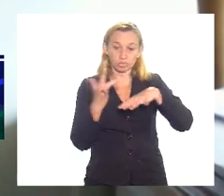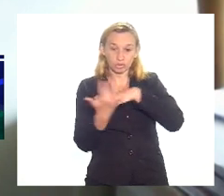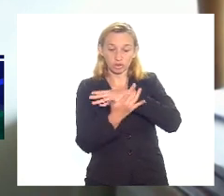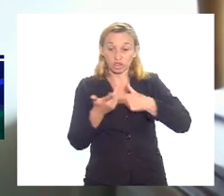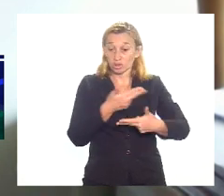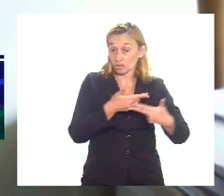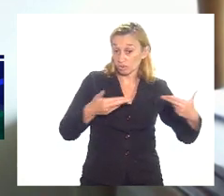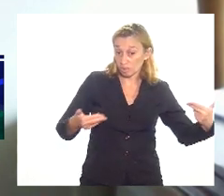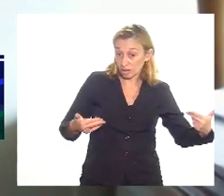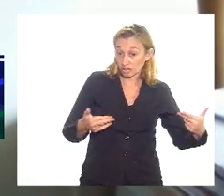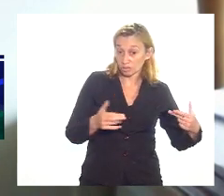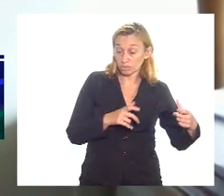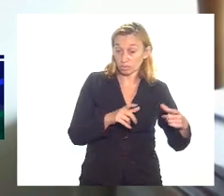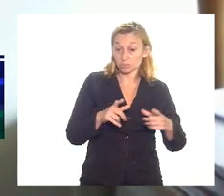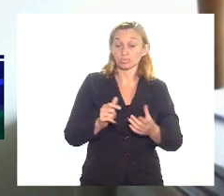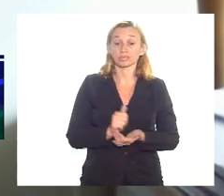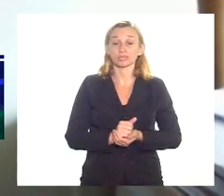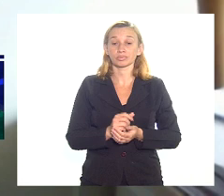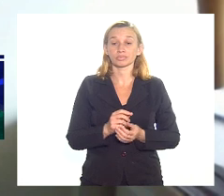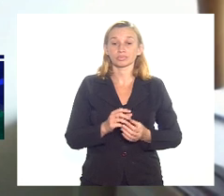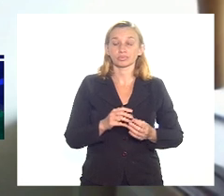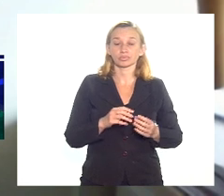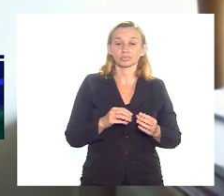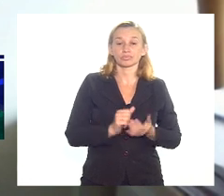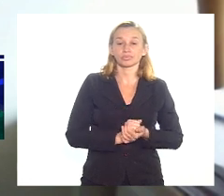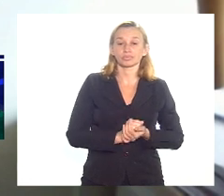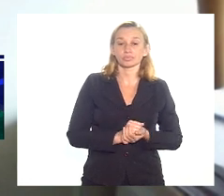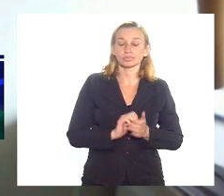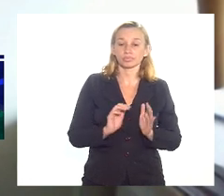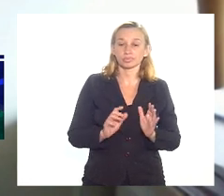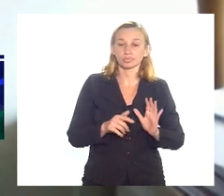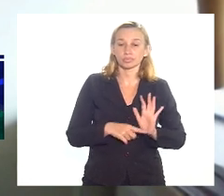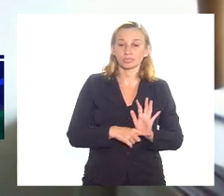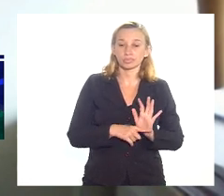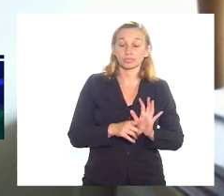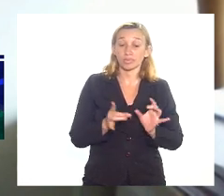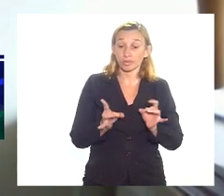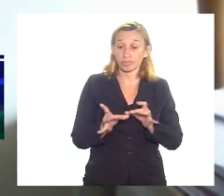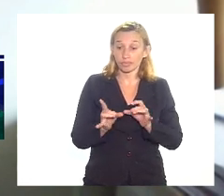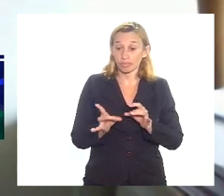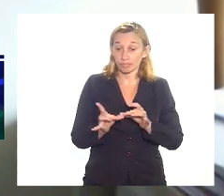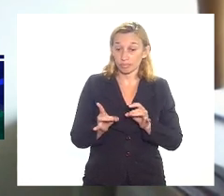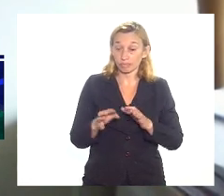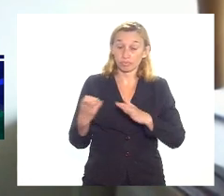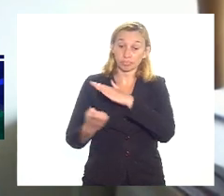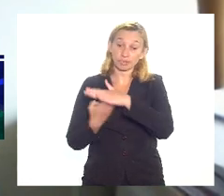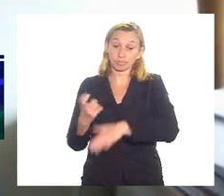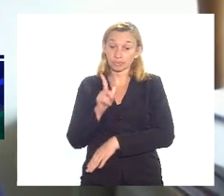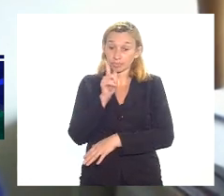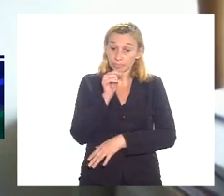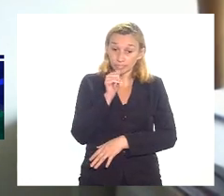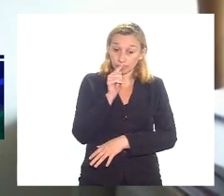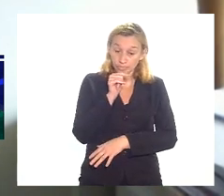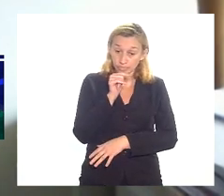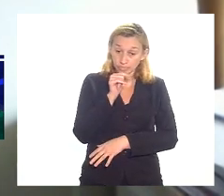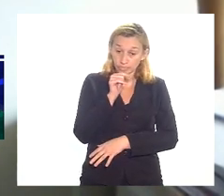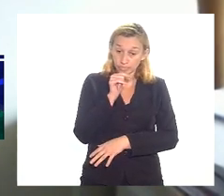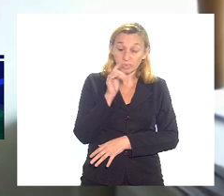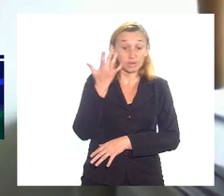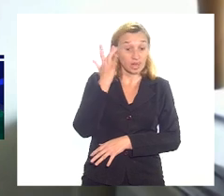a dizer que, com a concessão à iniciativa privada da SEDAI, a qualidade da água vai